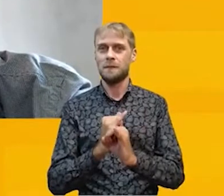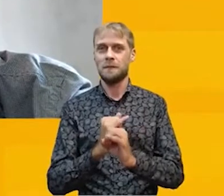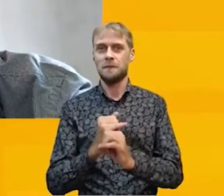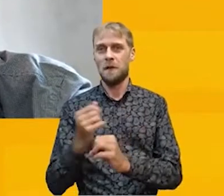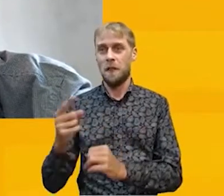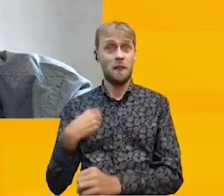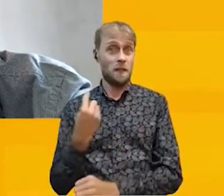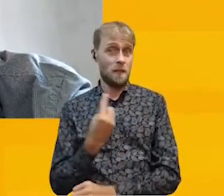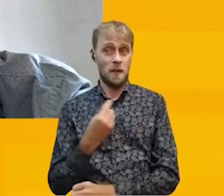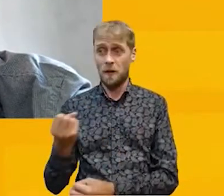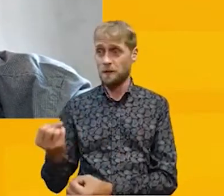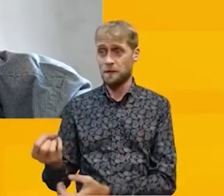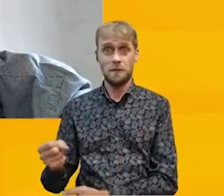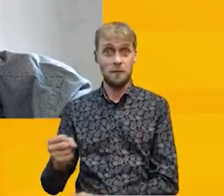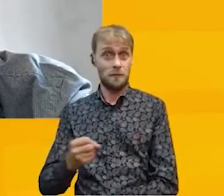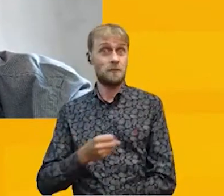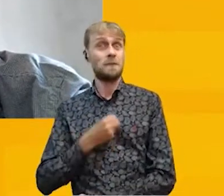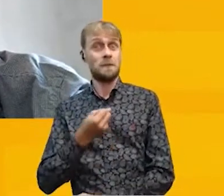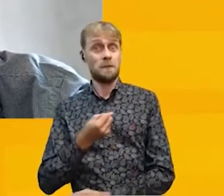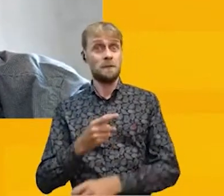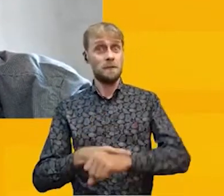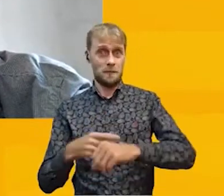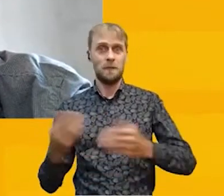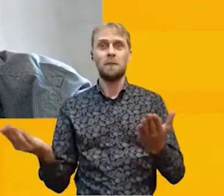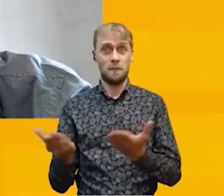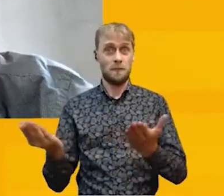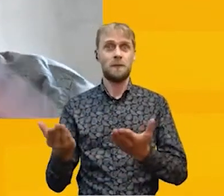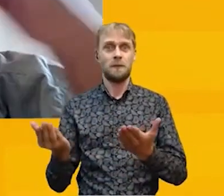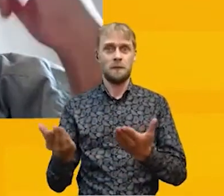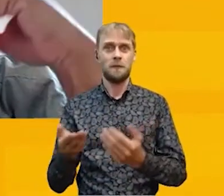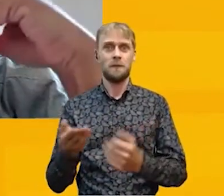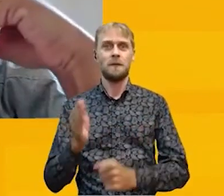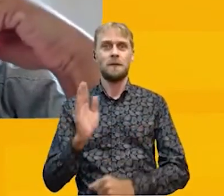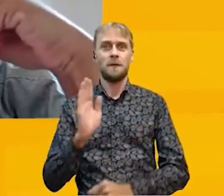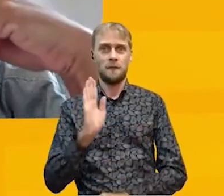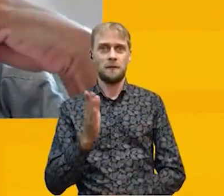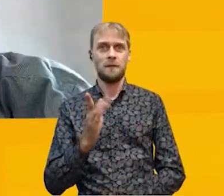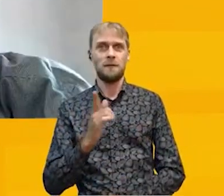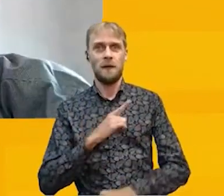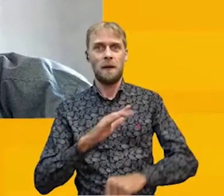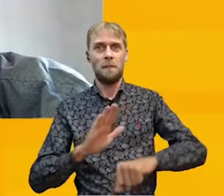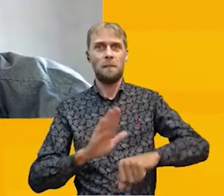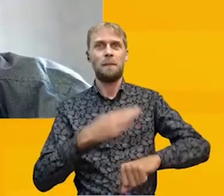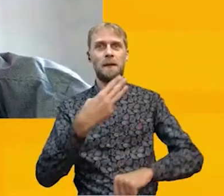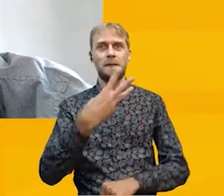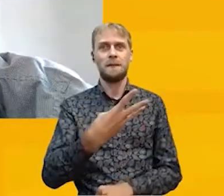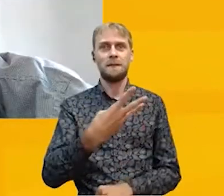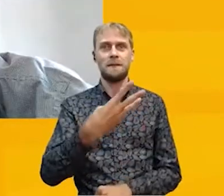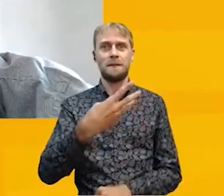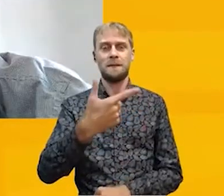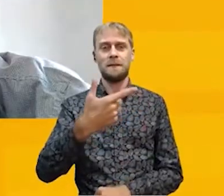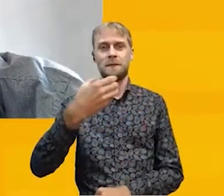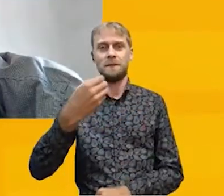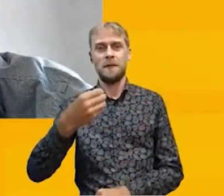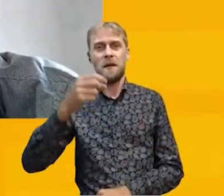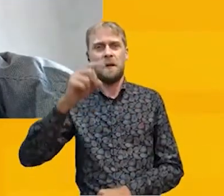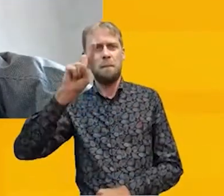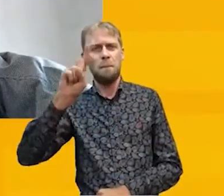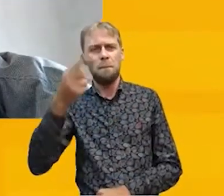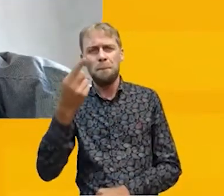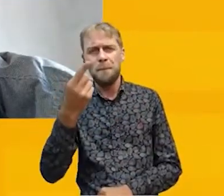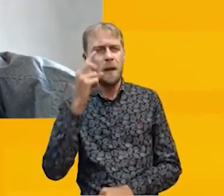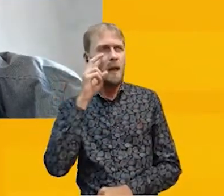surpreendendo. Hoje, nesse momento, nós já temos mais de 320 mil